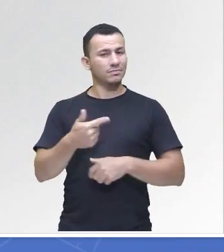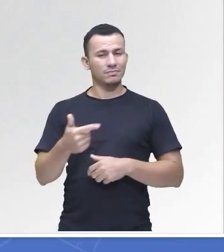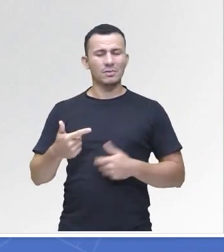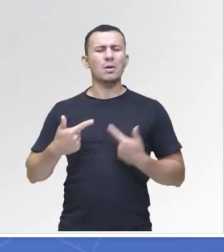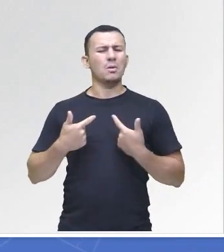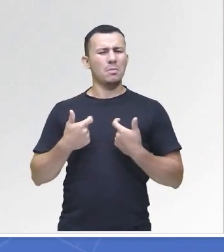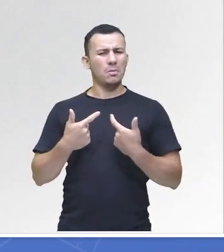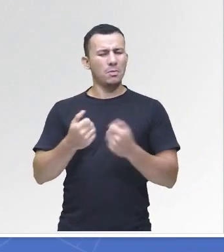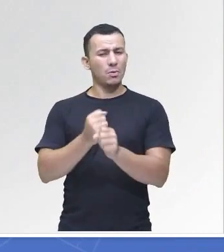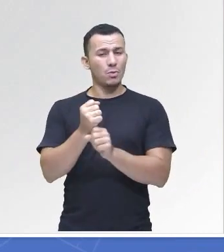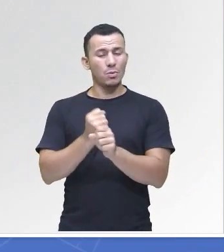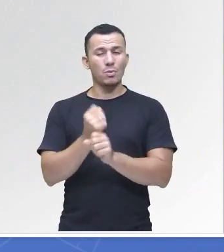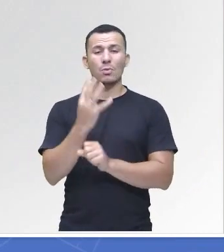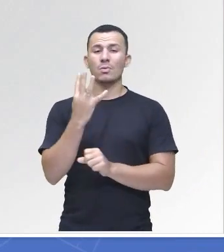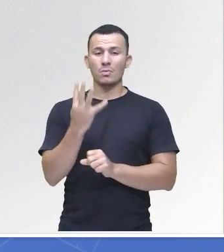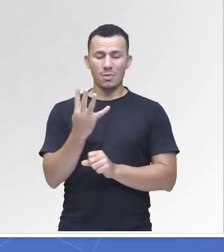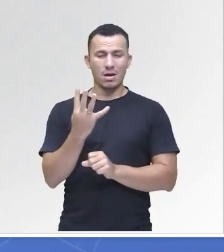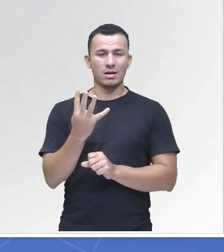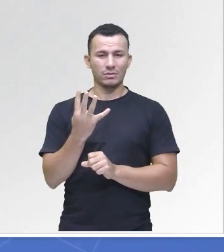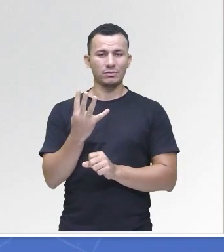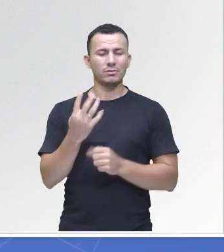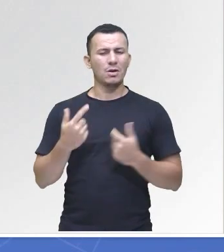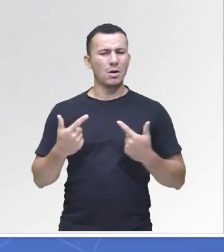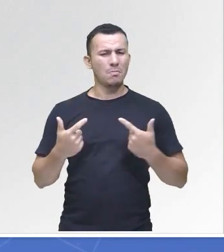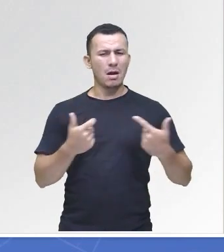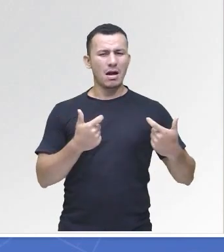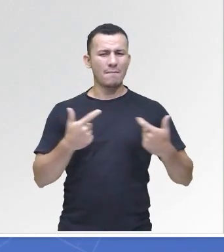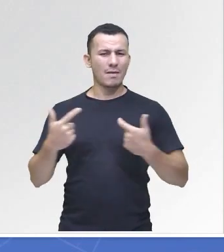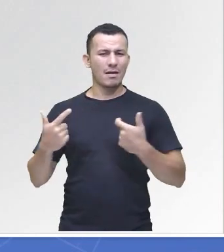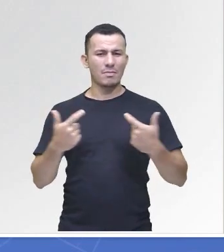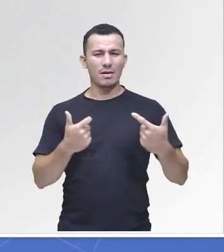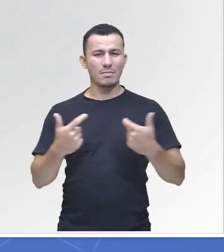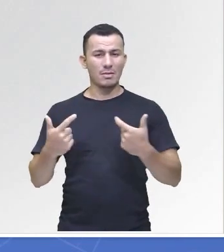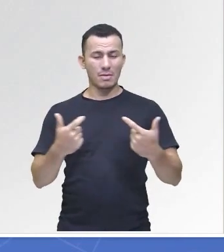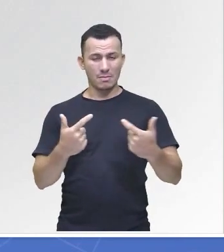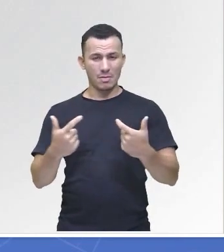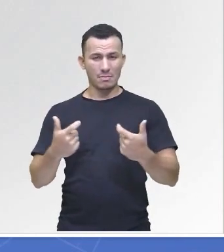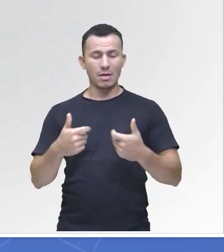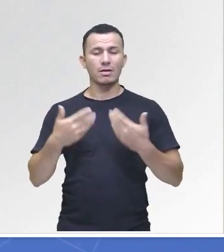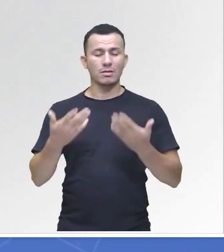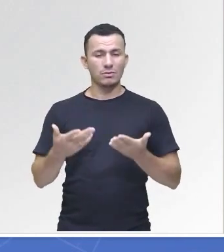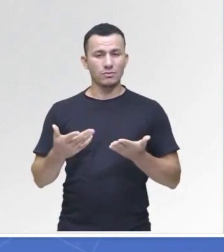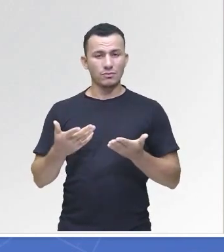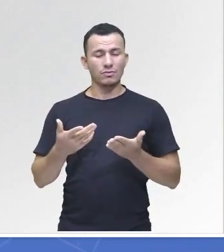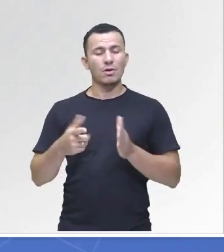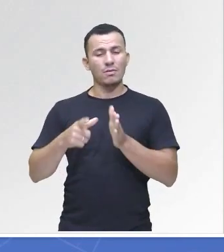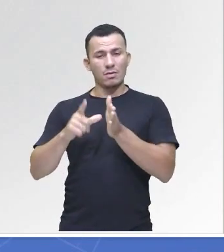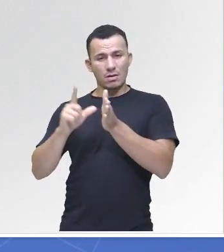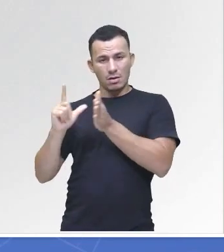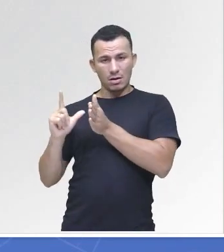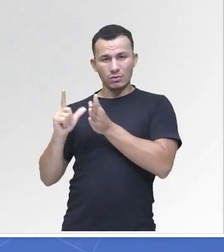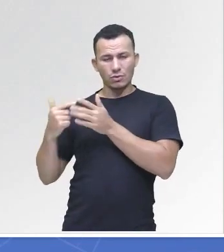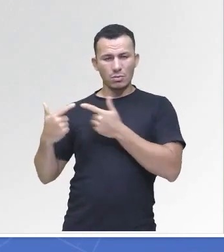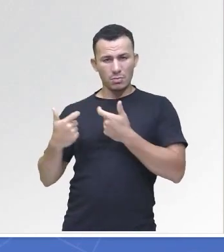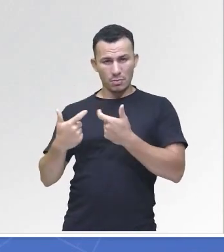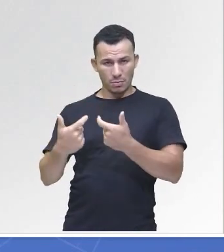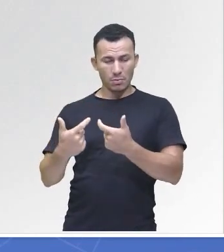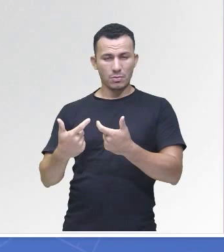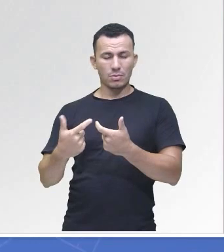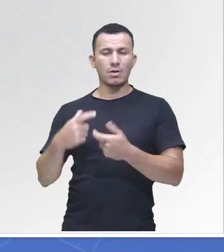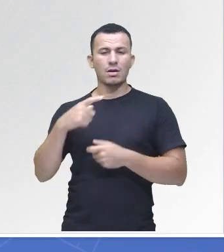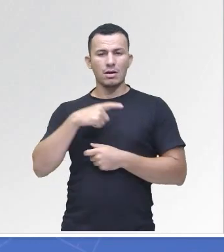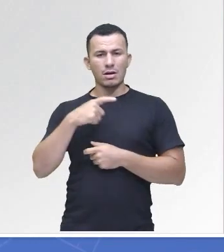acabaram subestimando o poder de fogo dos inimigos, e a gente vê que antes da eclosão do conflito, nós temos aí